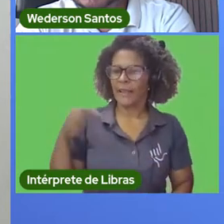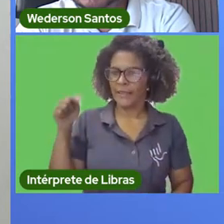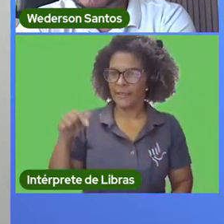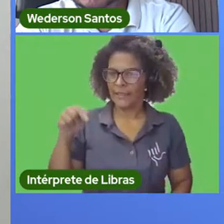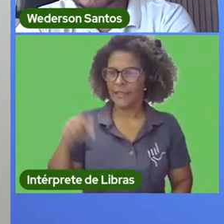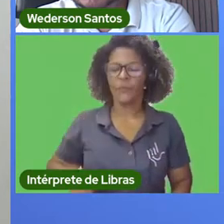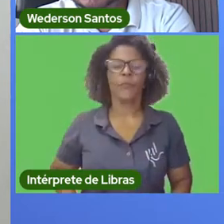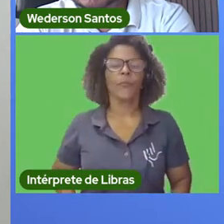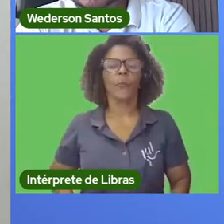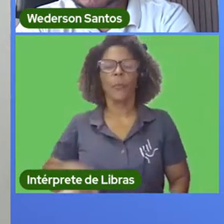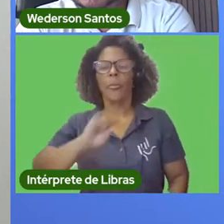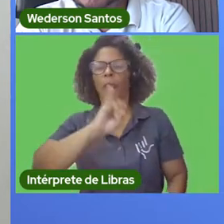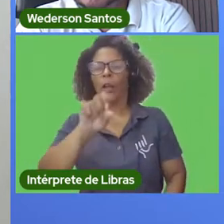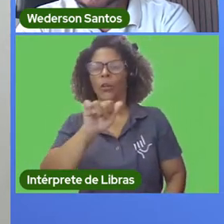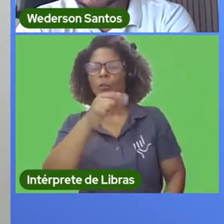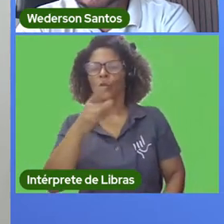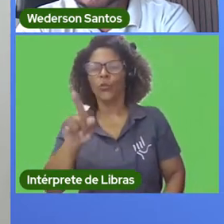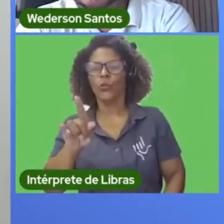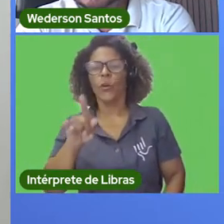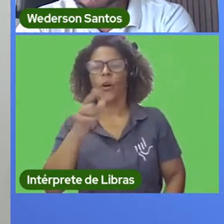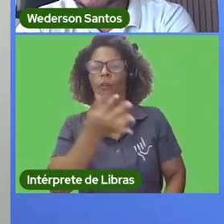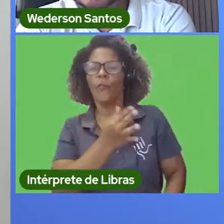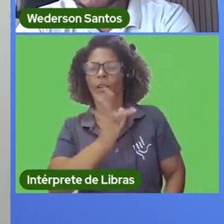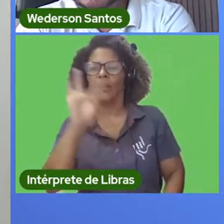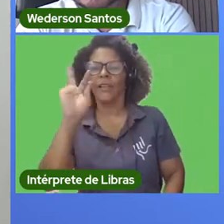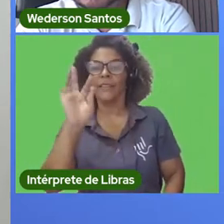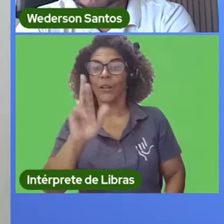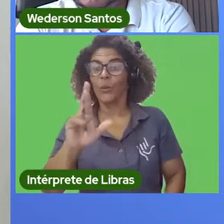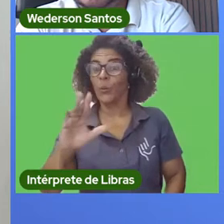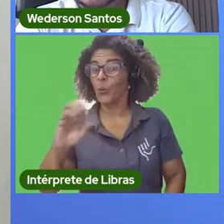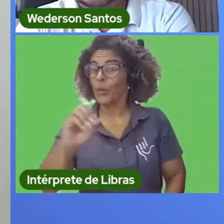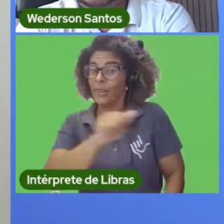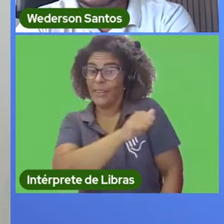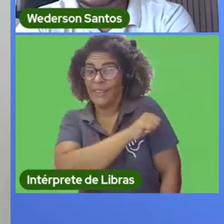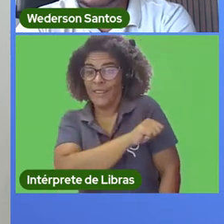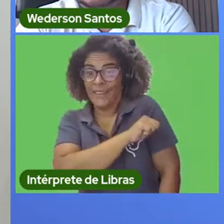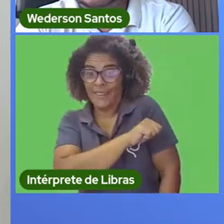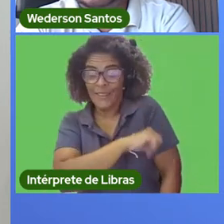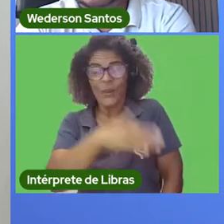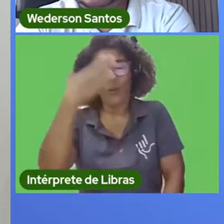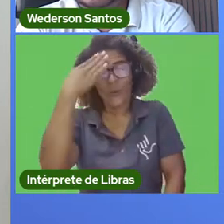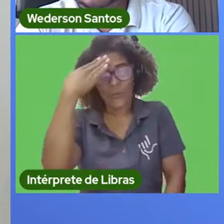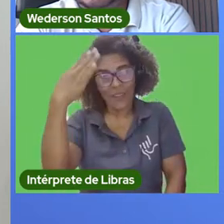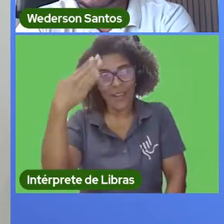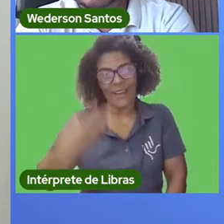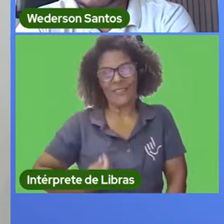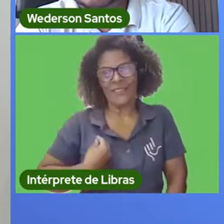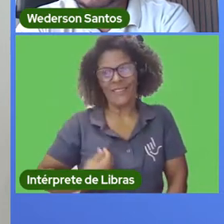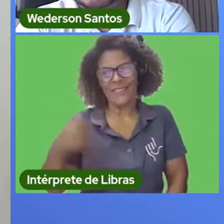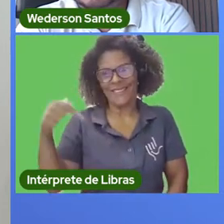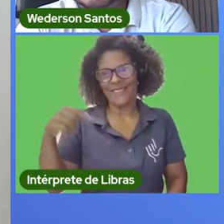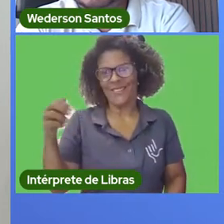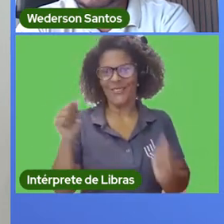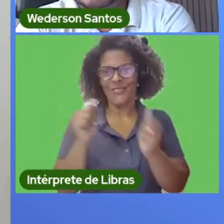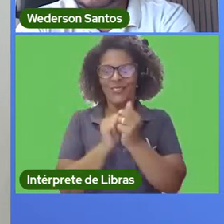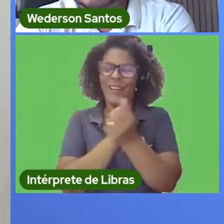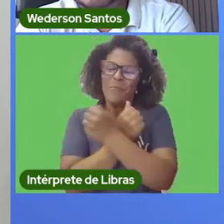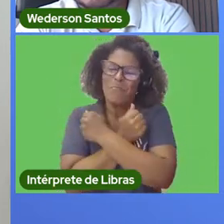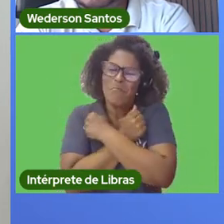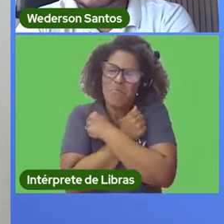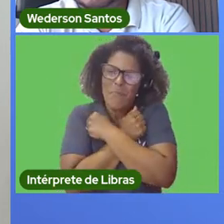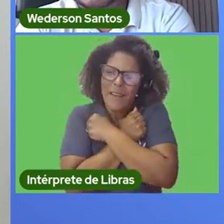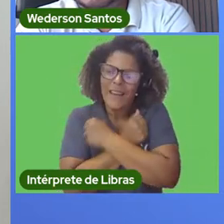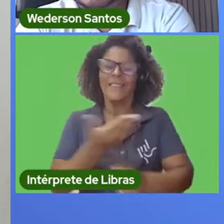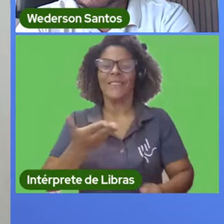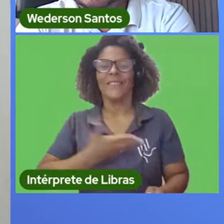João Ricardo e a Márcia, lá da Federação das APAES do Rio de Janeiro, obrigado, né, por estarem conosco aí. Um abraço a todos os